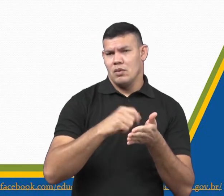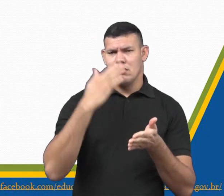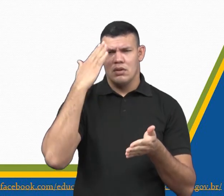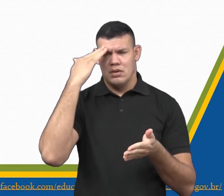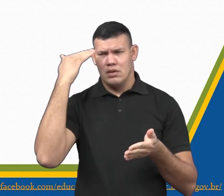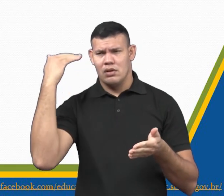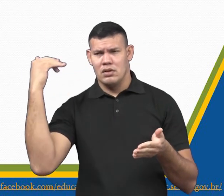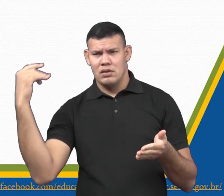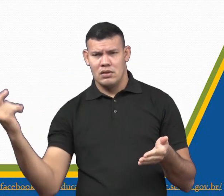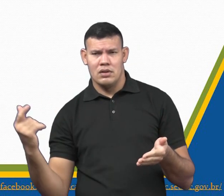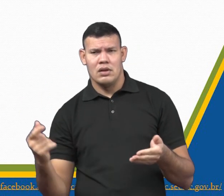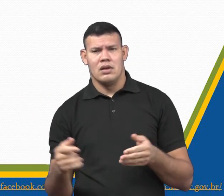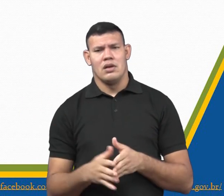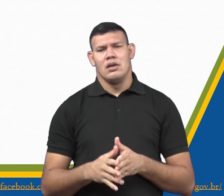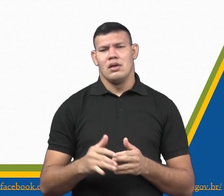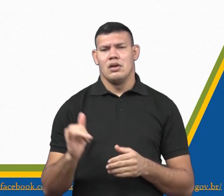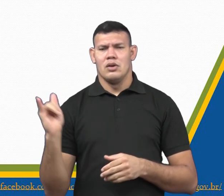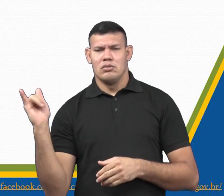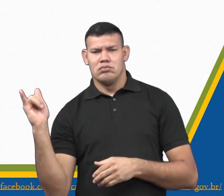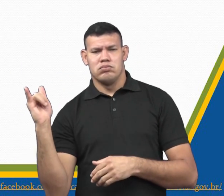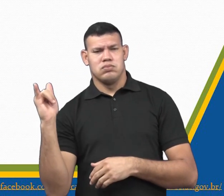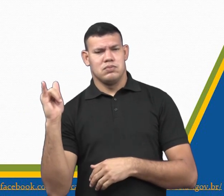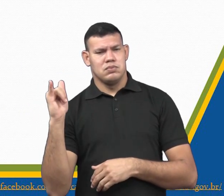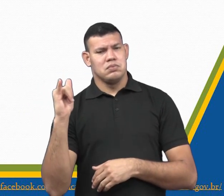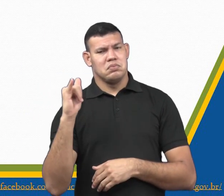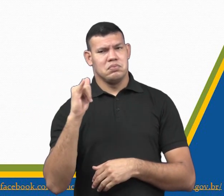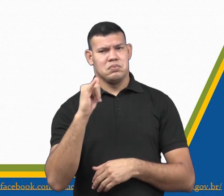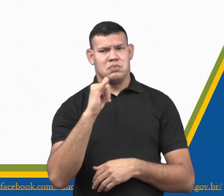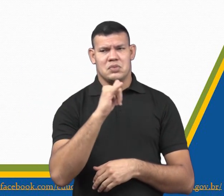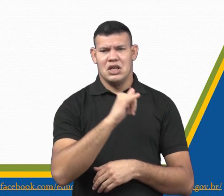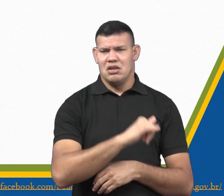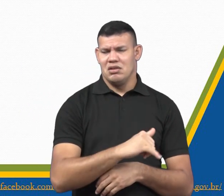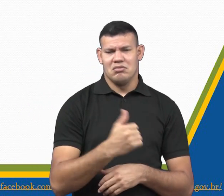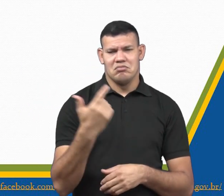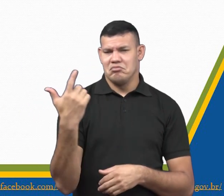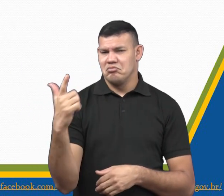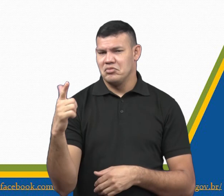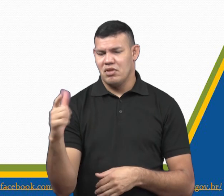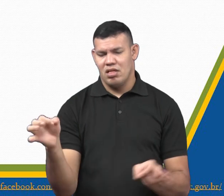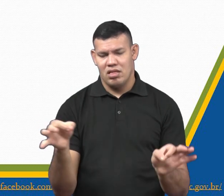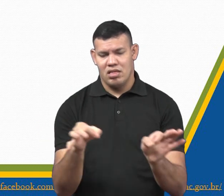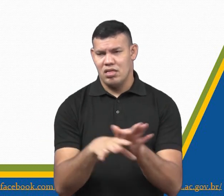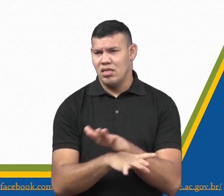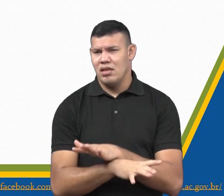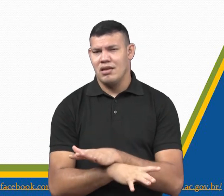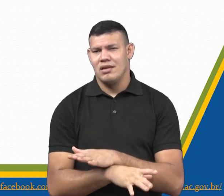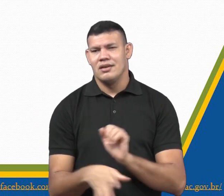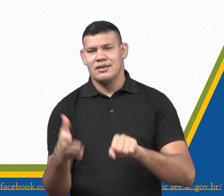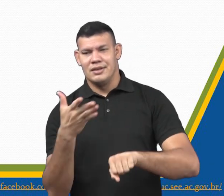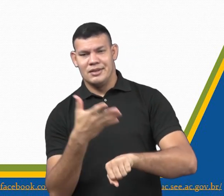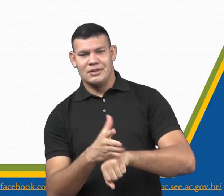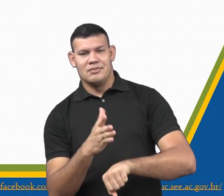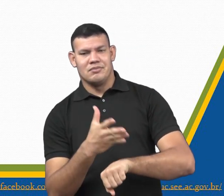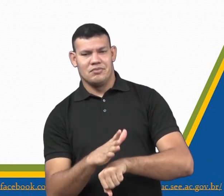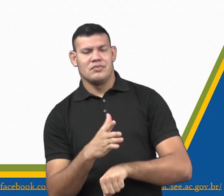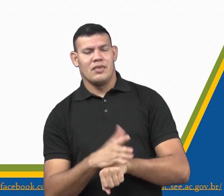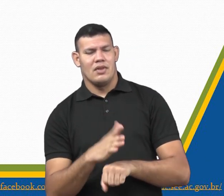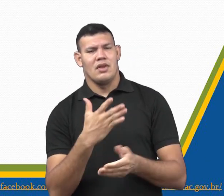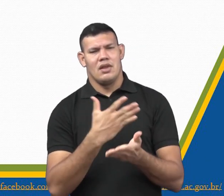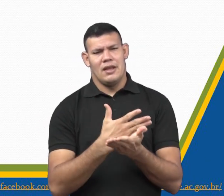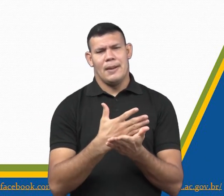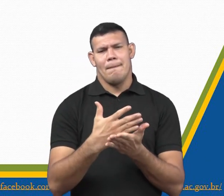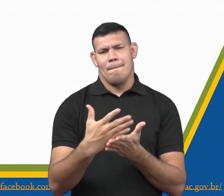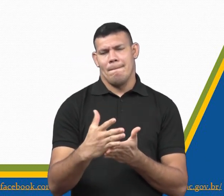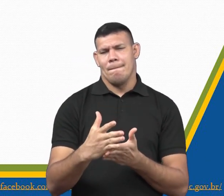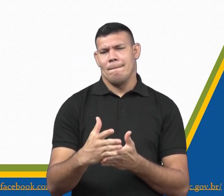Para concluir, o autor escreveu: as excursões em ritmo acelerado vão deixar de existir tão cedo.